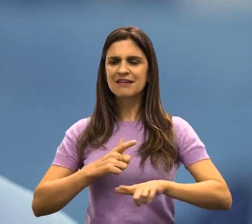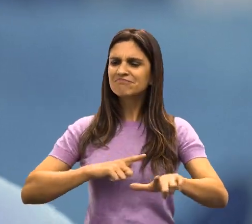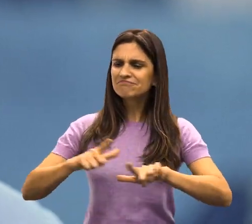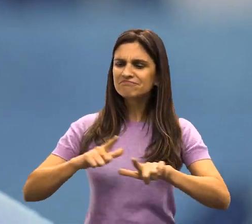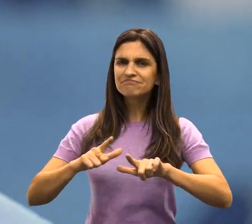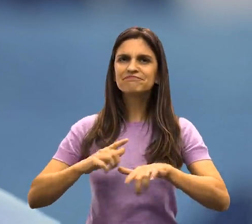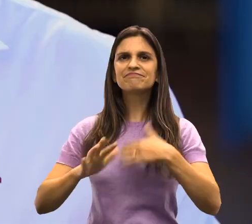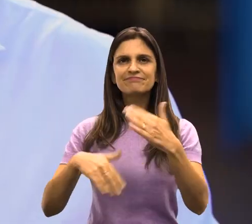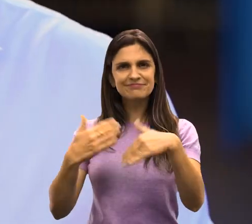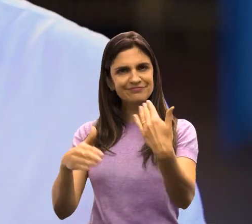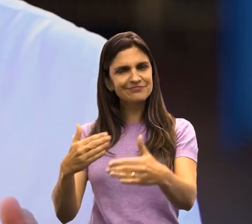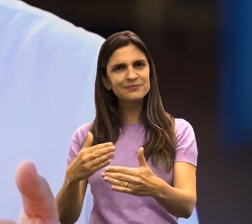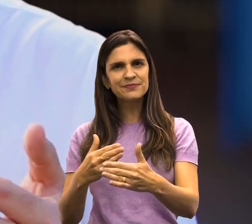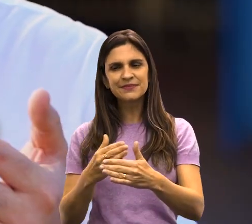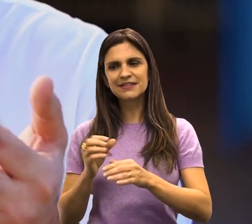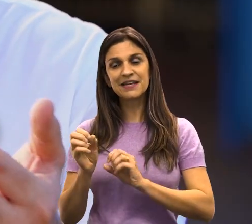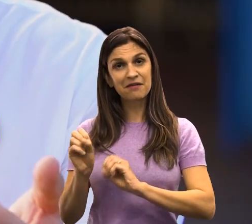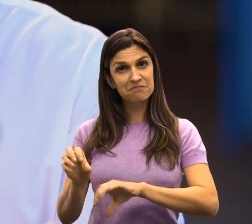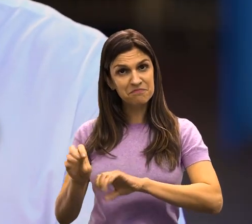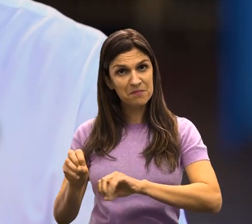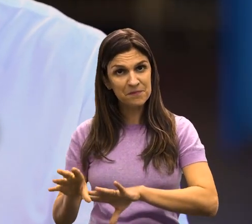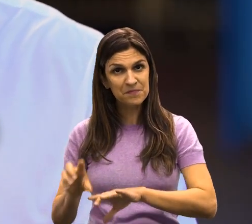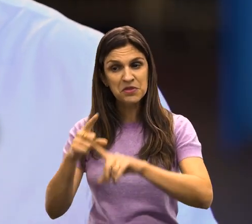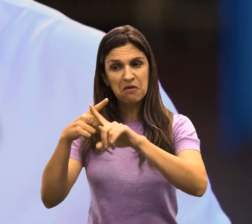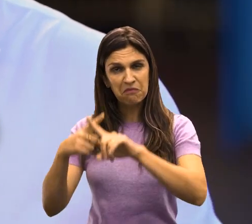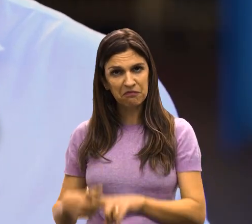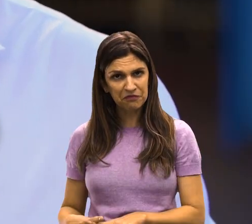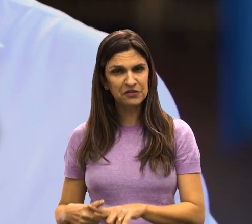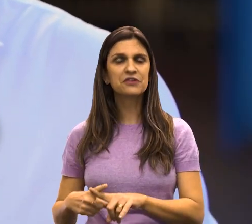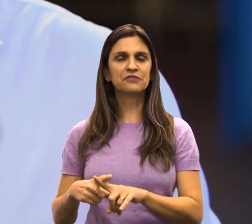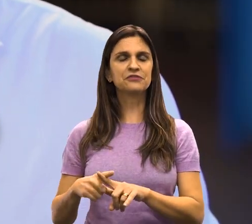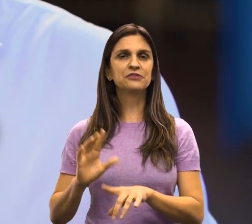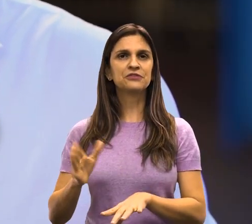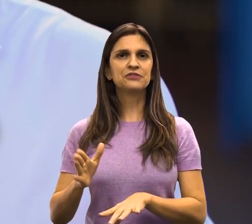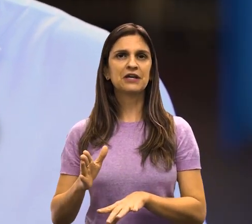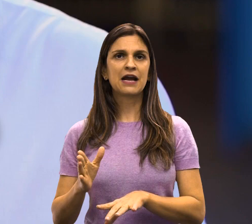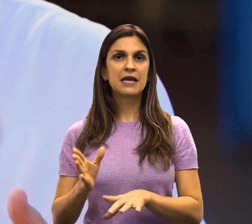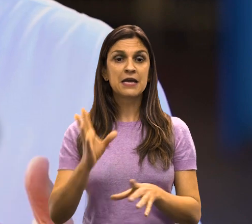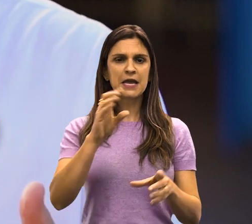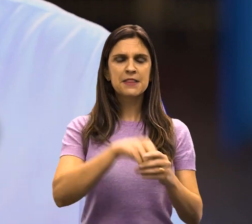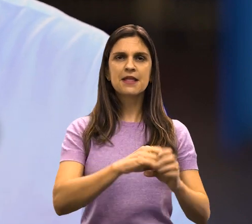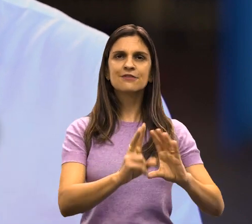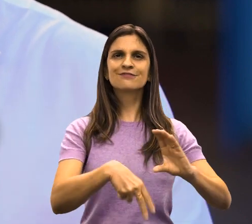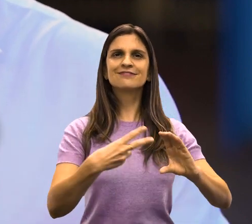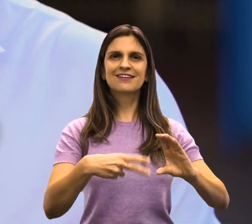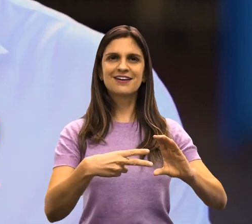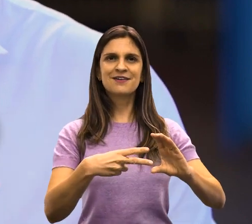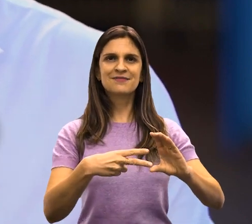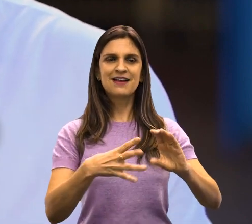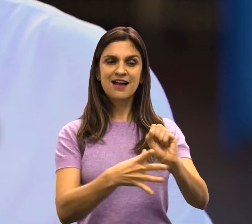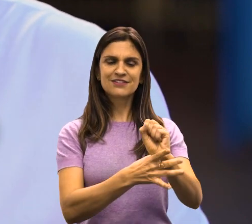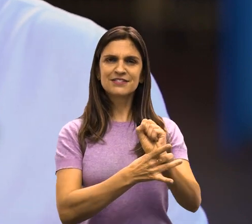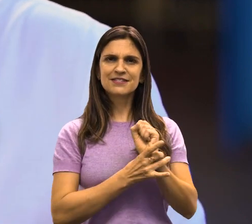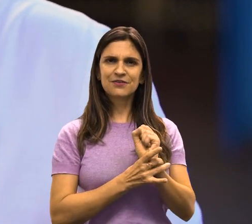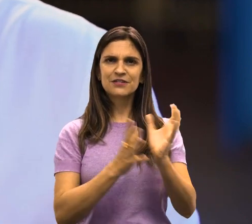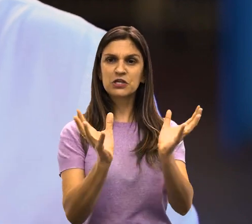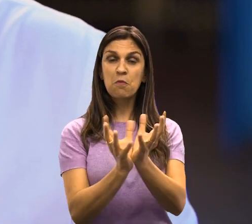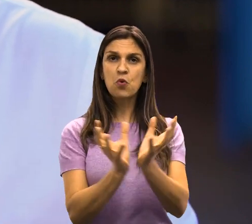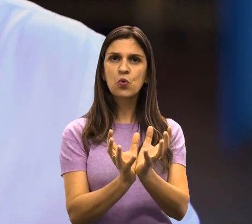efetivo no Estado e quis levar para dentro do Parlamento Municipal essa segurança para a categoria. Então